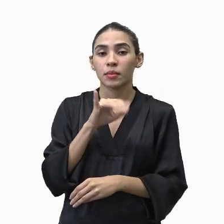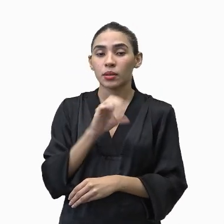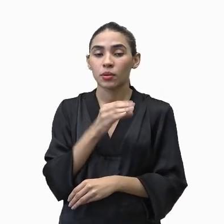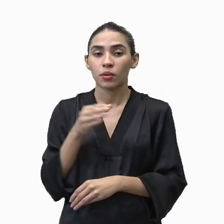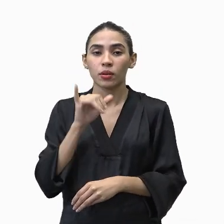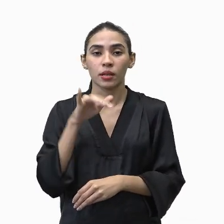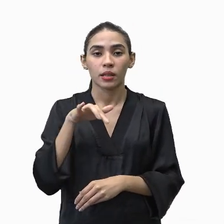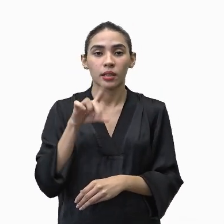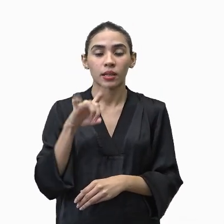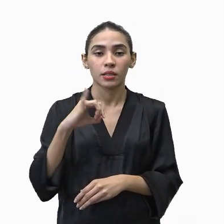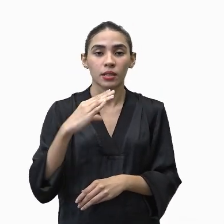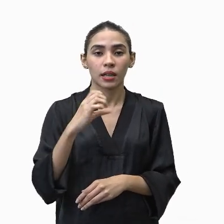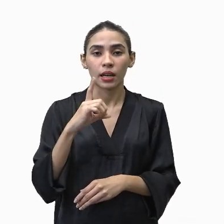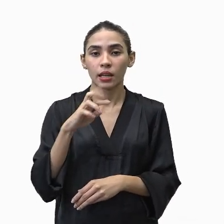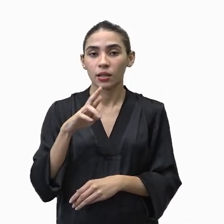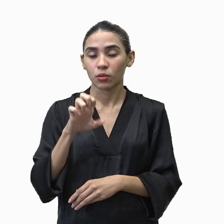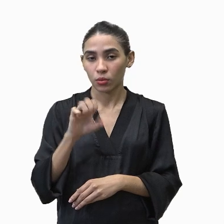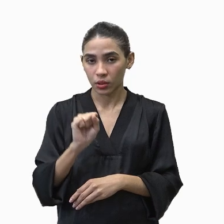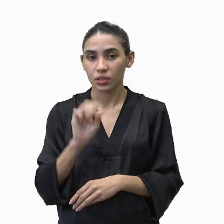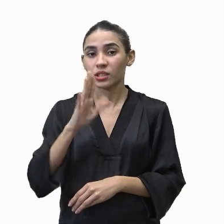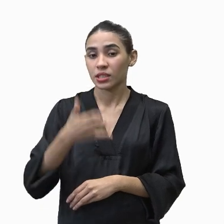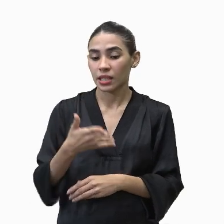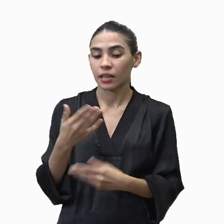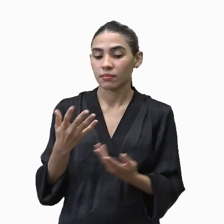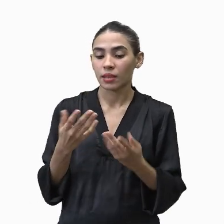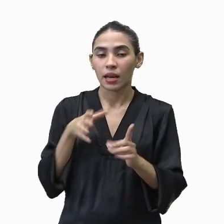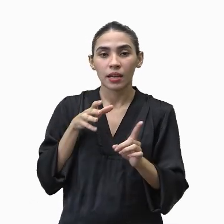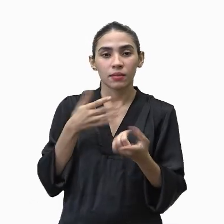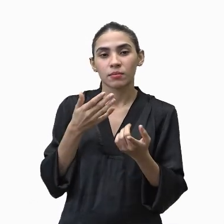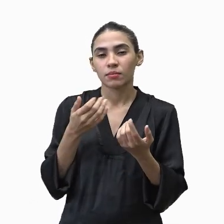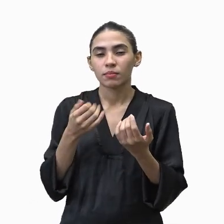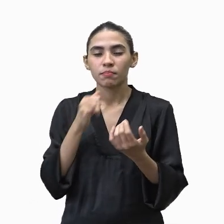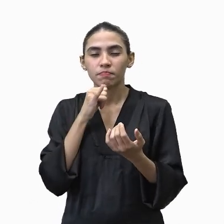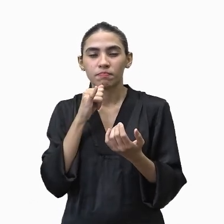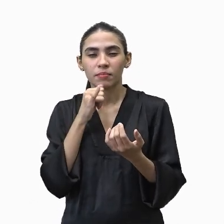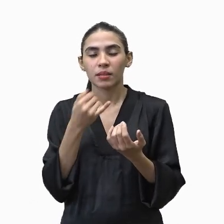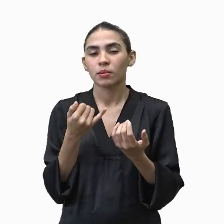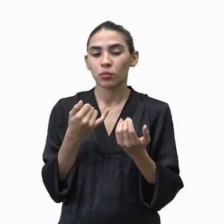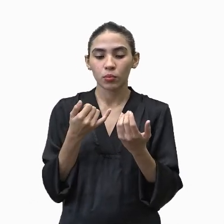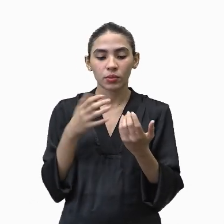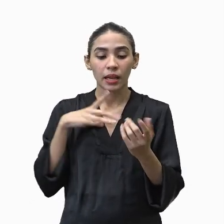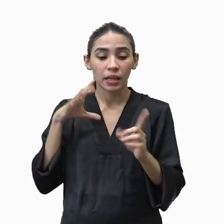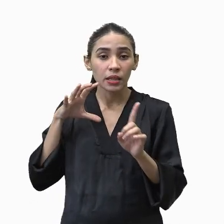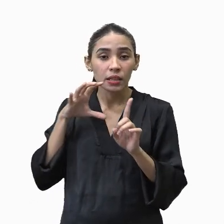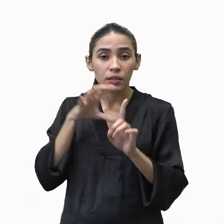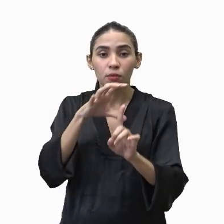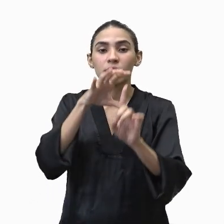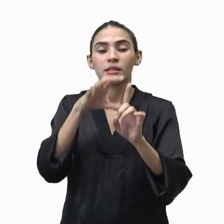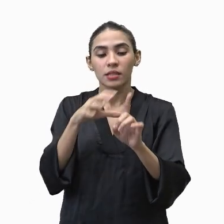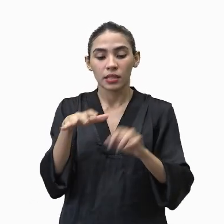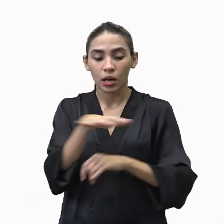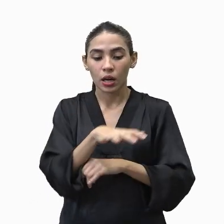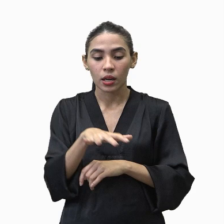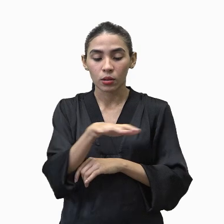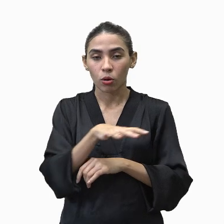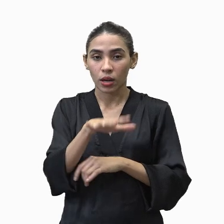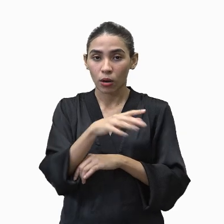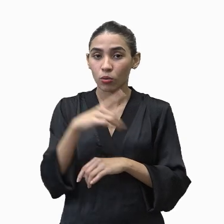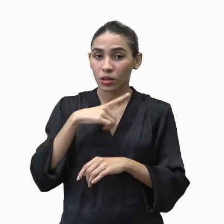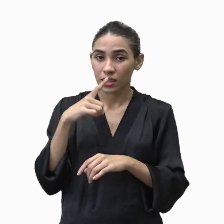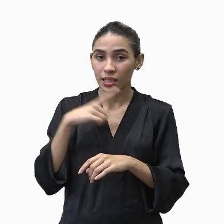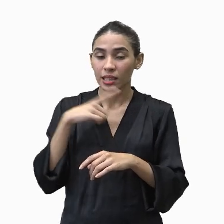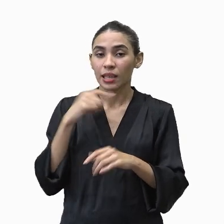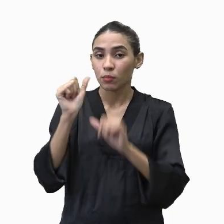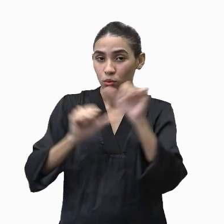está sinalizando que alguma coisa está acontecendo de errado naquele local. Contaminação dos ambientes aquáticos,